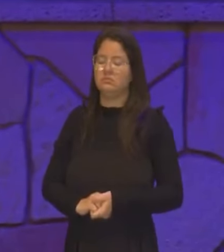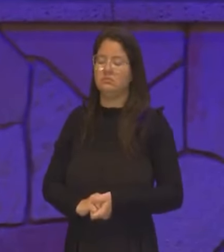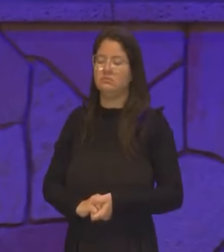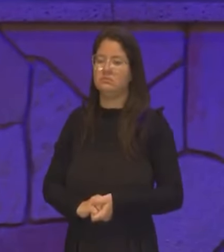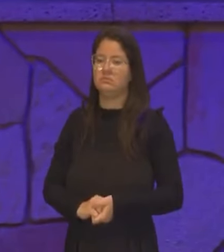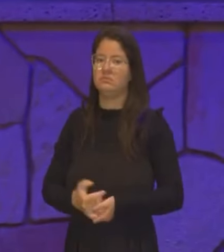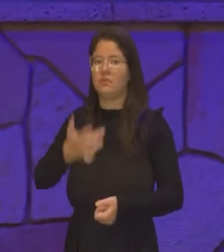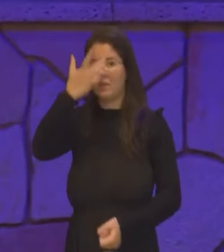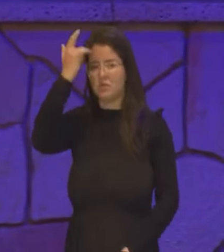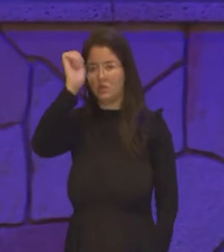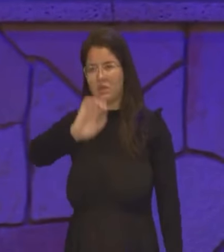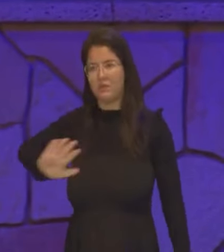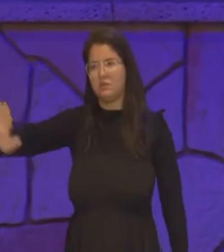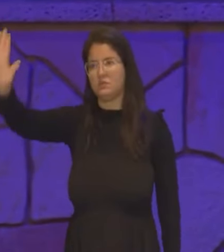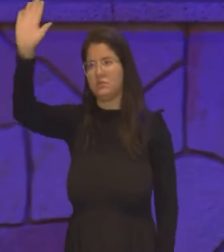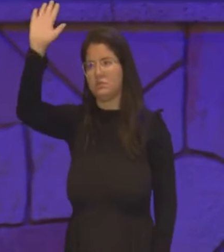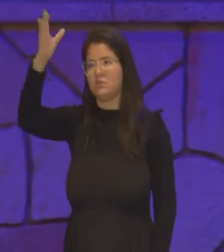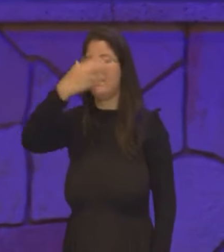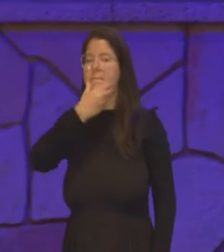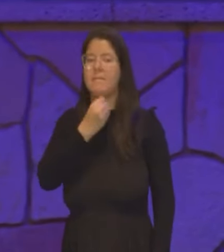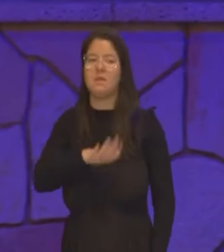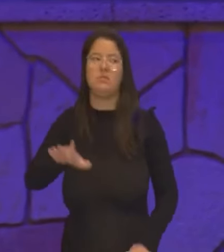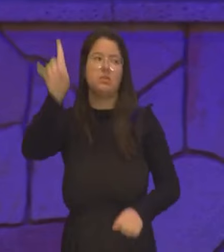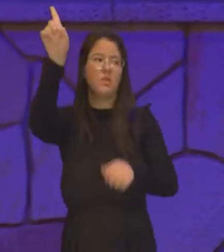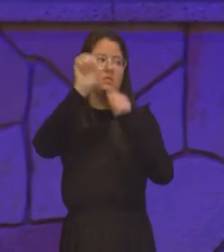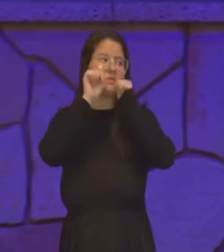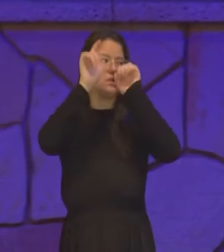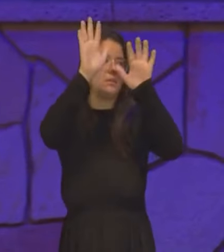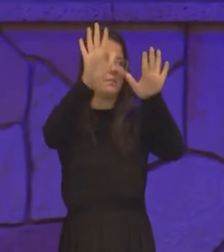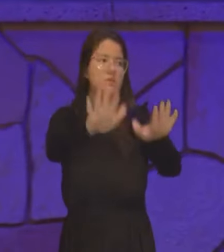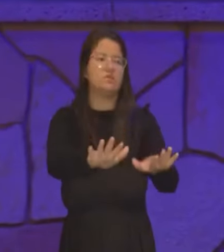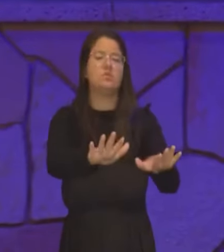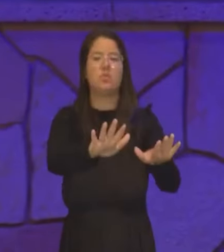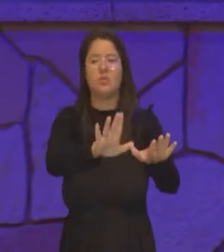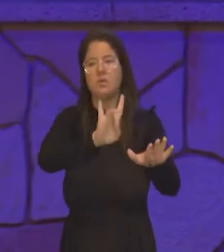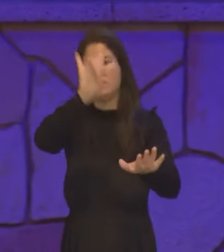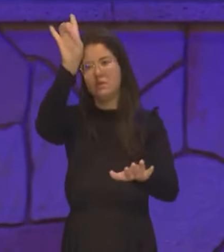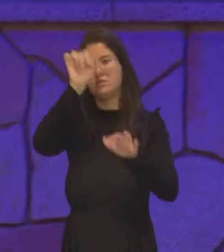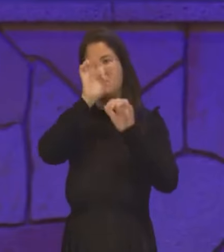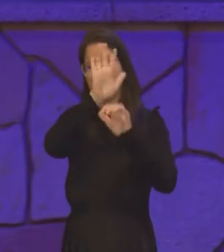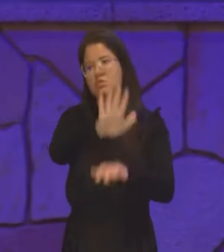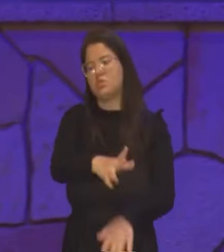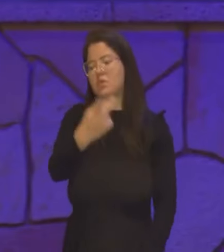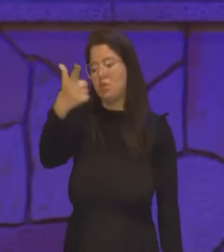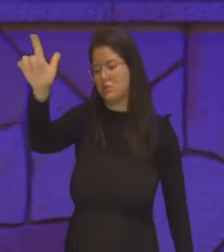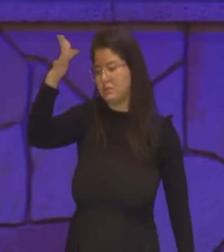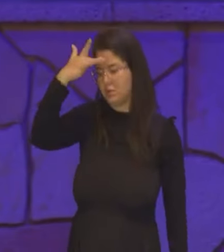Uma mão levantada aqui, esse menino, Deus te abençoe. Ele contempla o seu coração. Mais alguém?